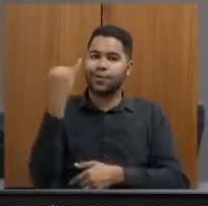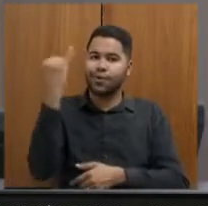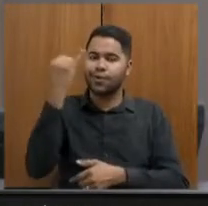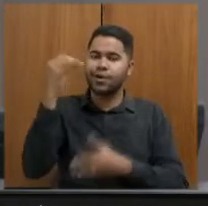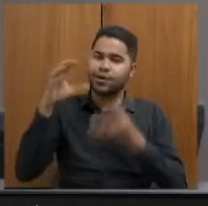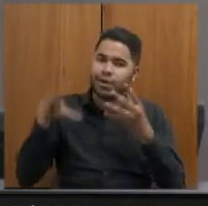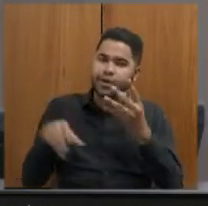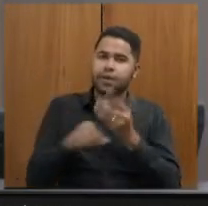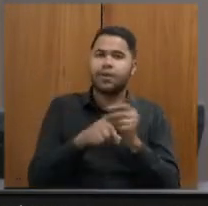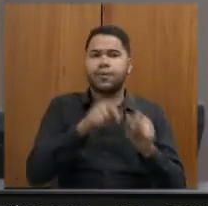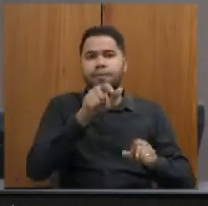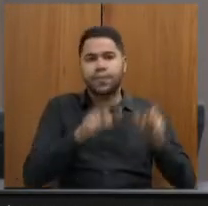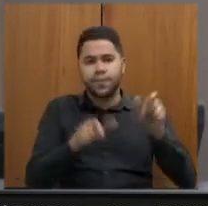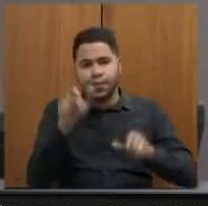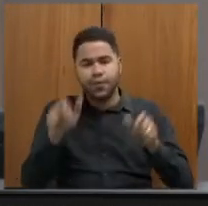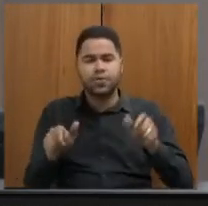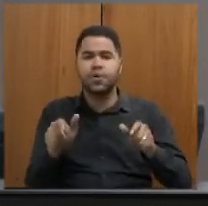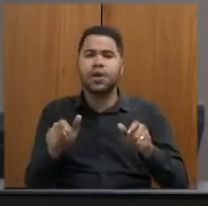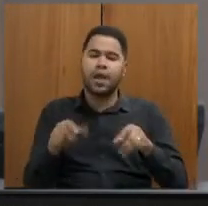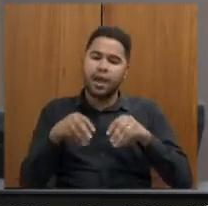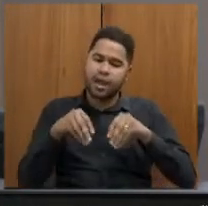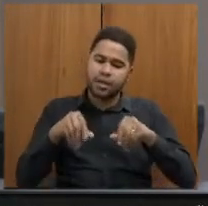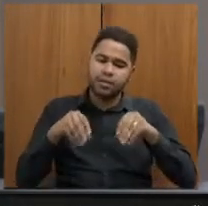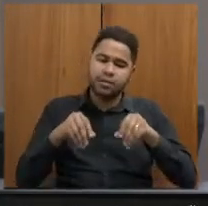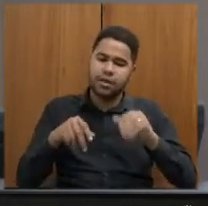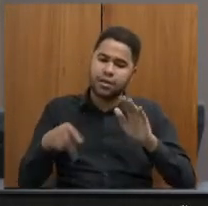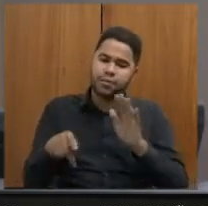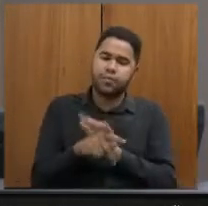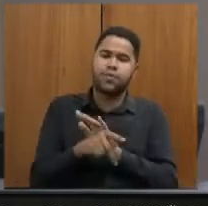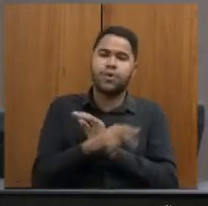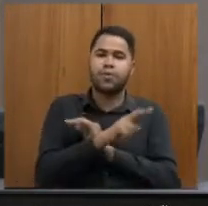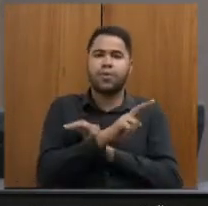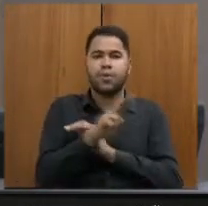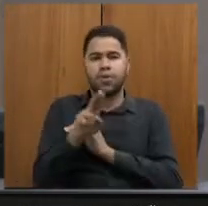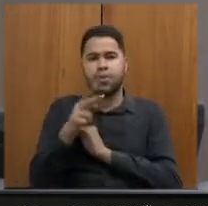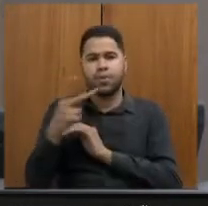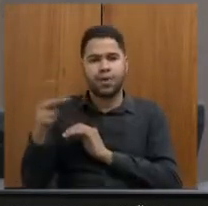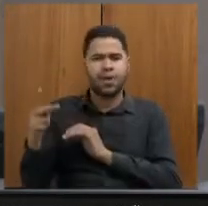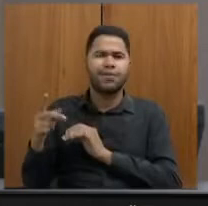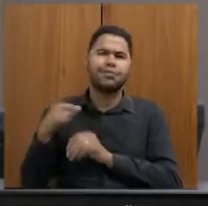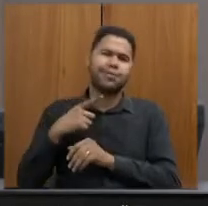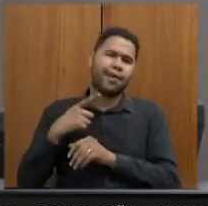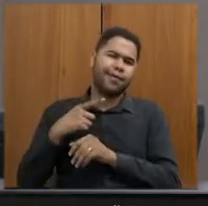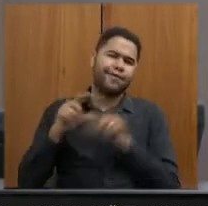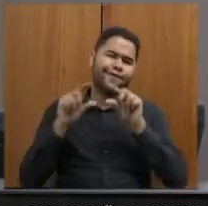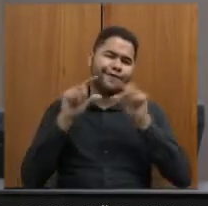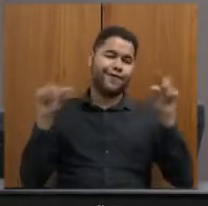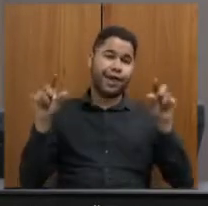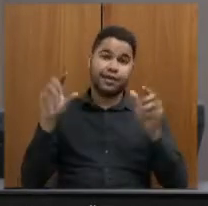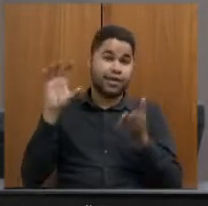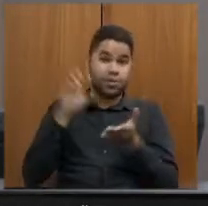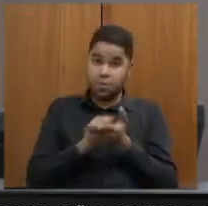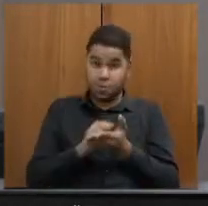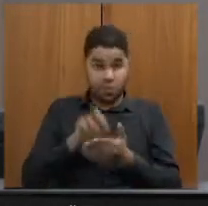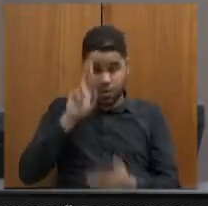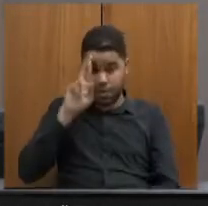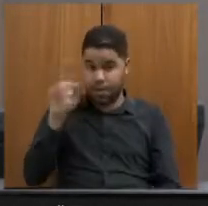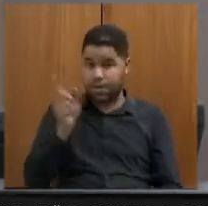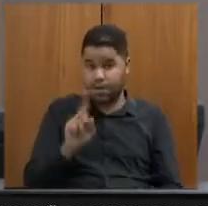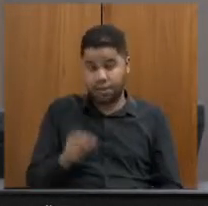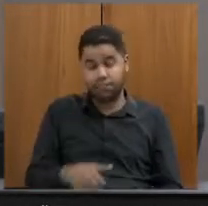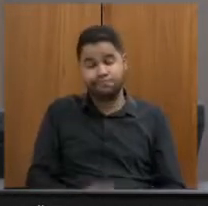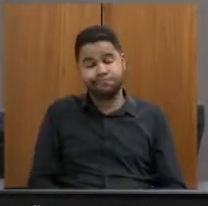incluir essas pessoas eles terem a Terra no seu nome registrado que tem um ditado antigo que fala e não registra não é dono né